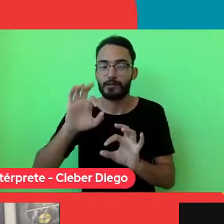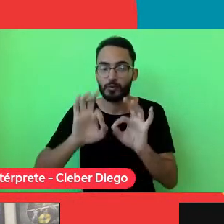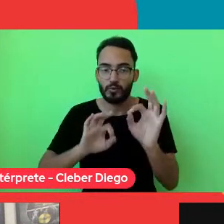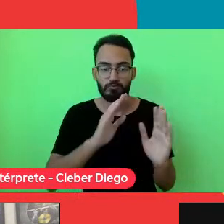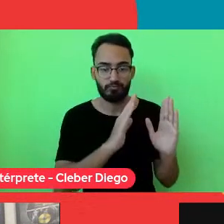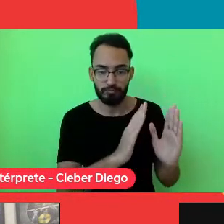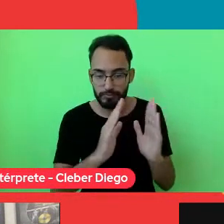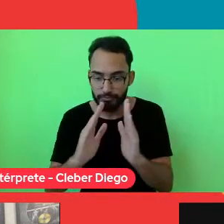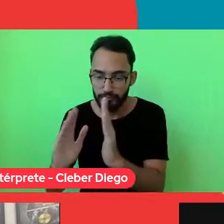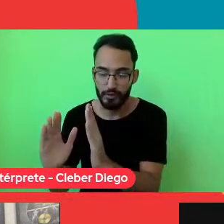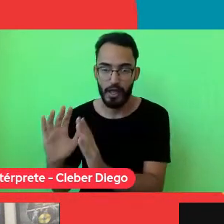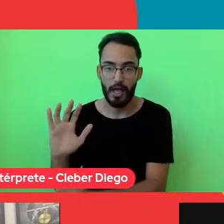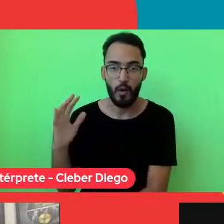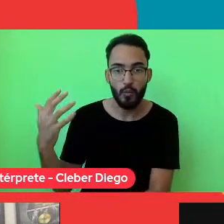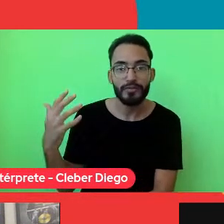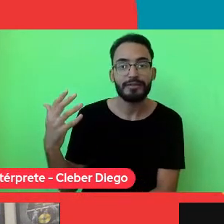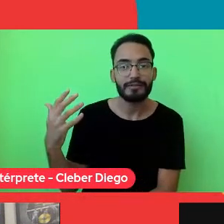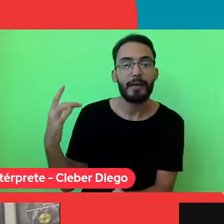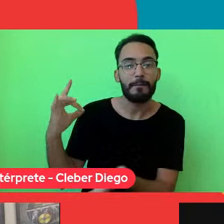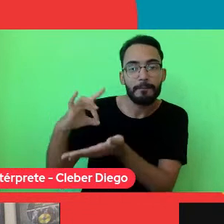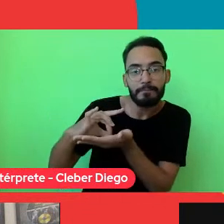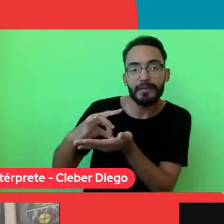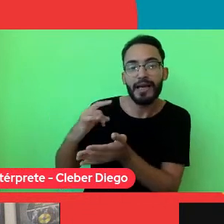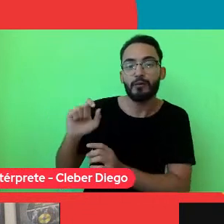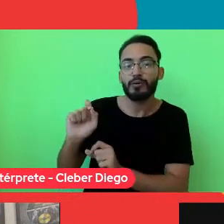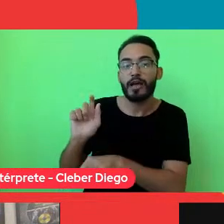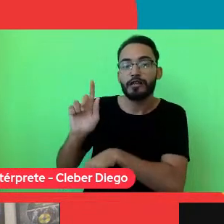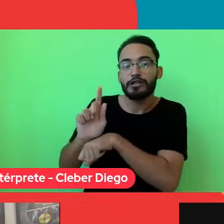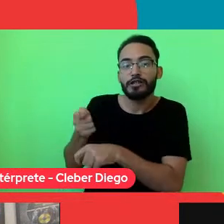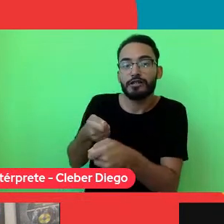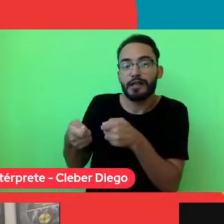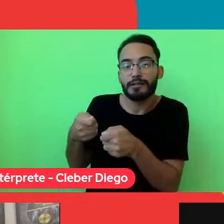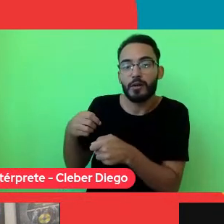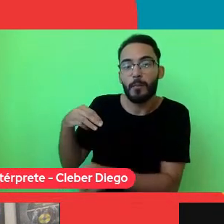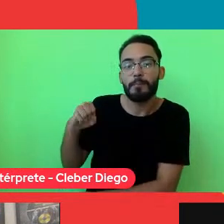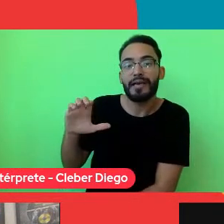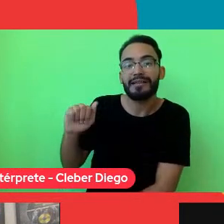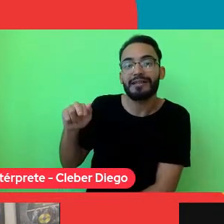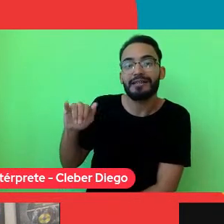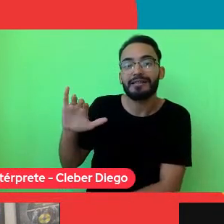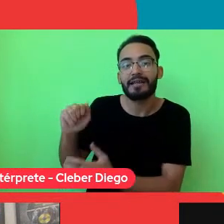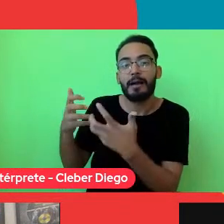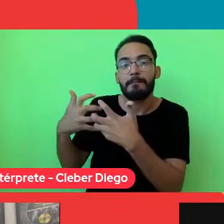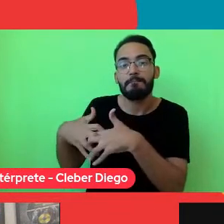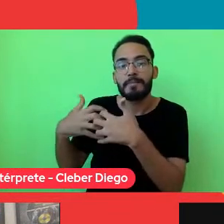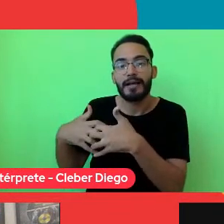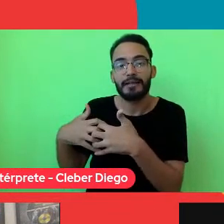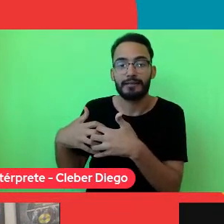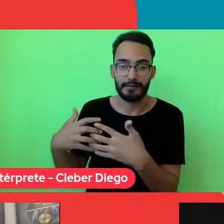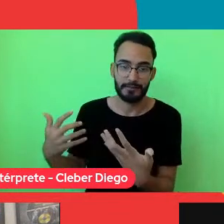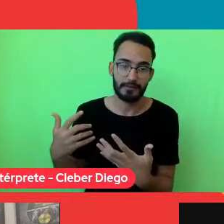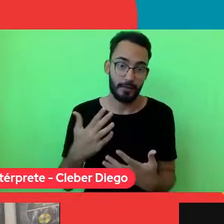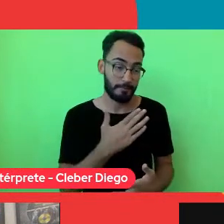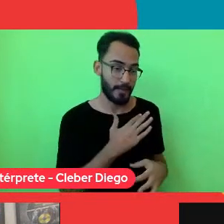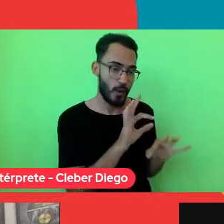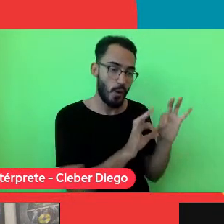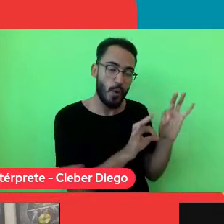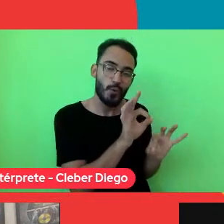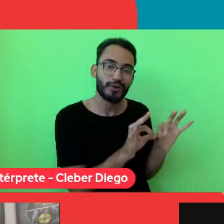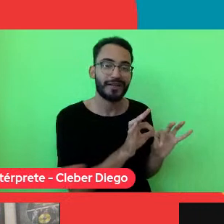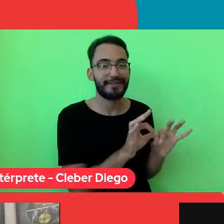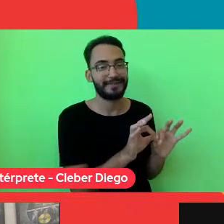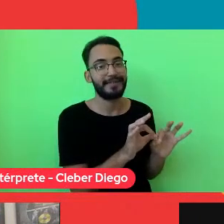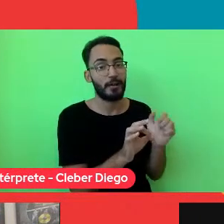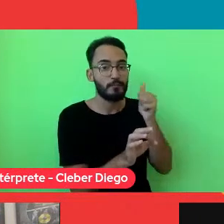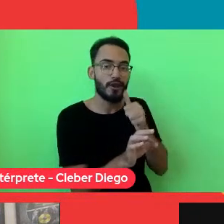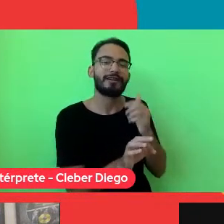agirem, acontecerem a partir de uma gestão mecânica. Né? A minha contribuição era muito maior se eu fizesse organicamente diferente, que é o jeito que uma mulher sabe